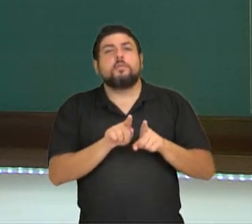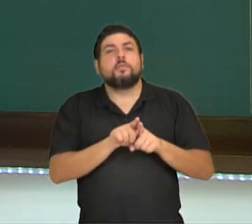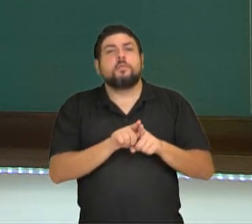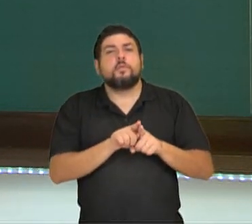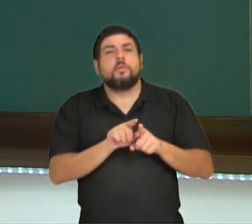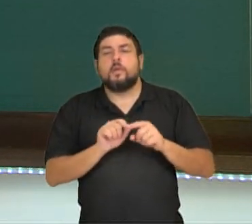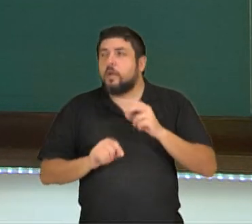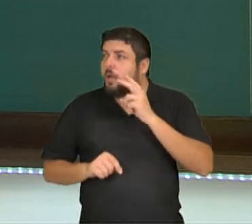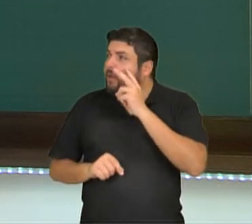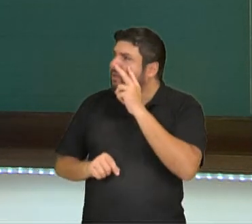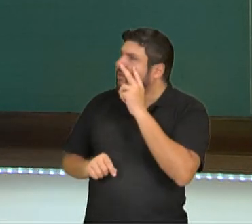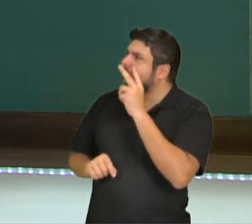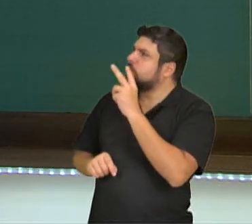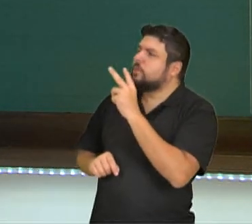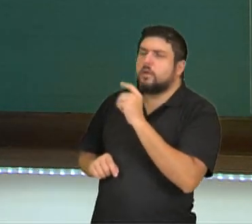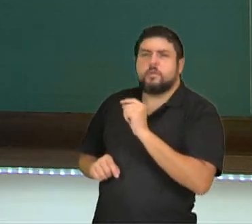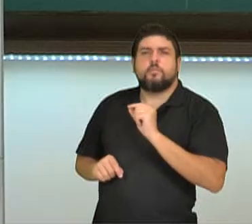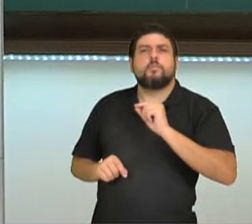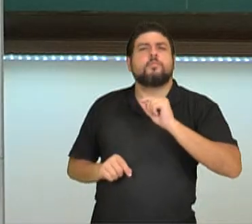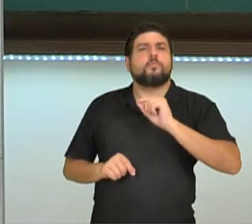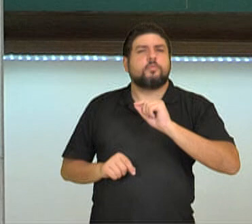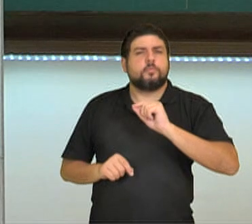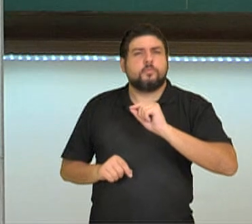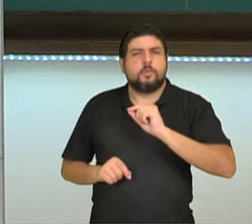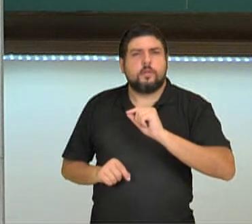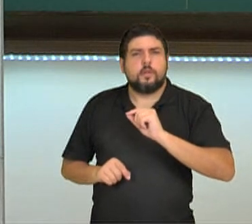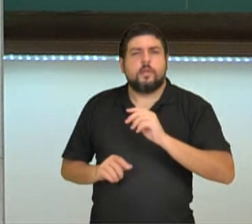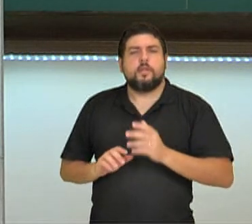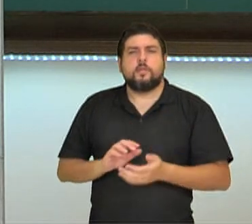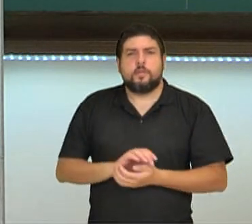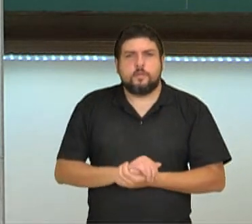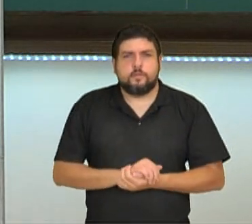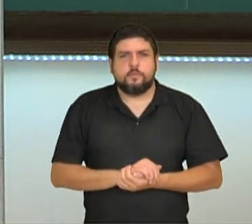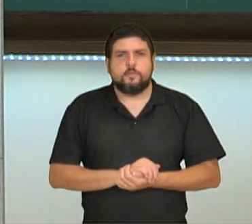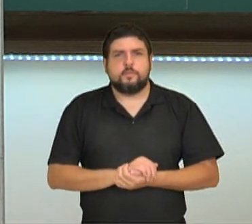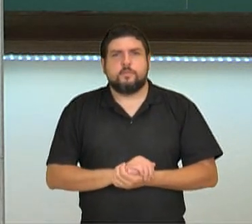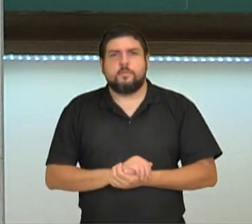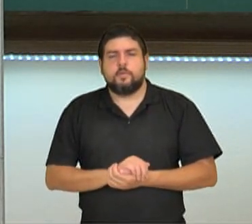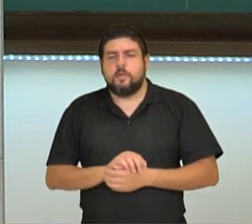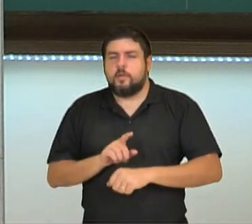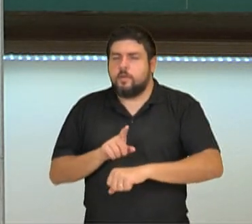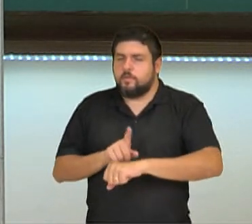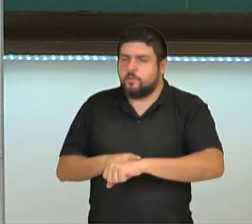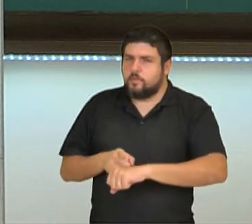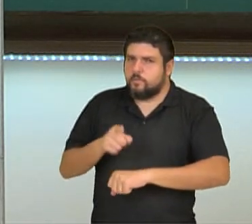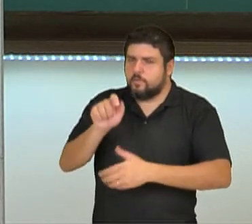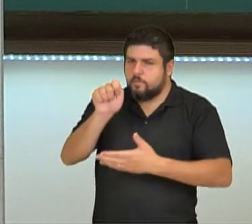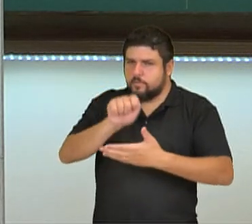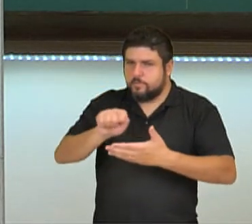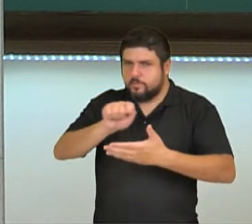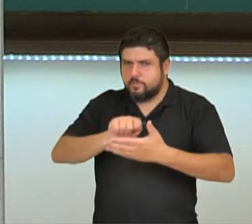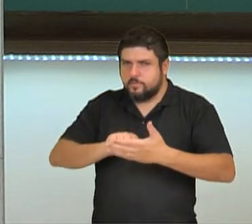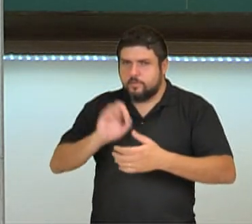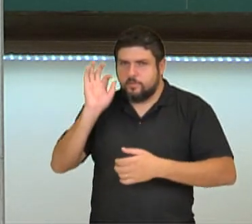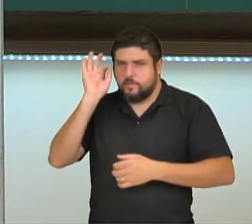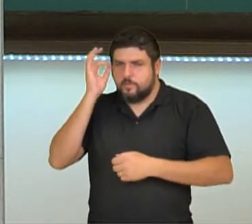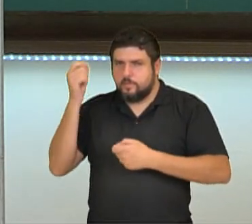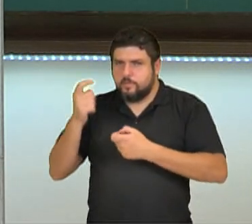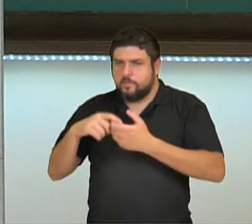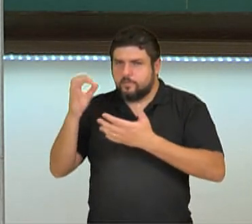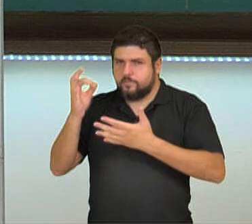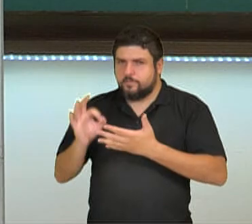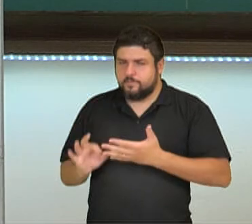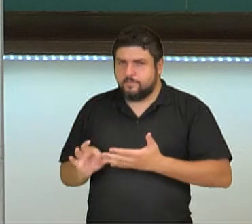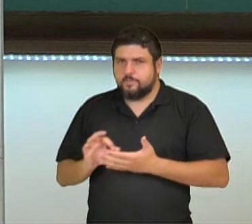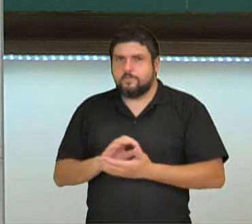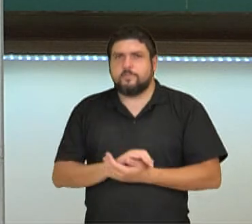está vendo aqui nessa imagem que faz parte do nosso berimbau. Um tempinho aí para vocês fazerem o exercício e a gente